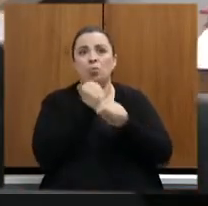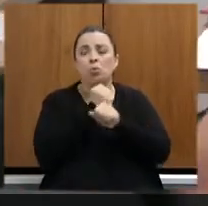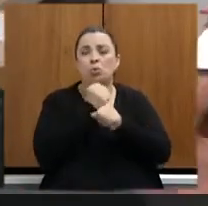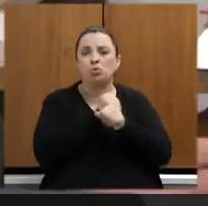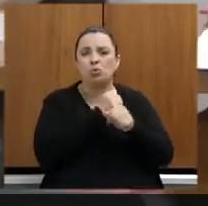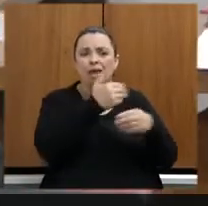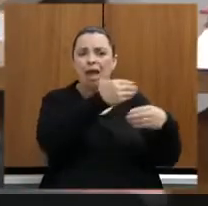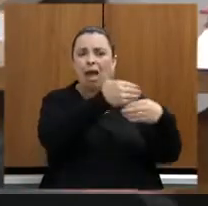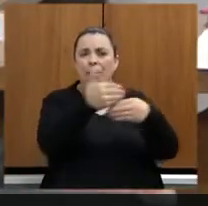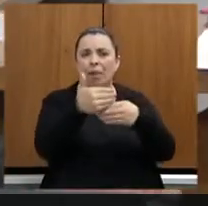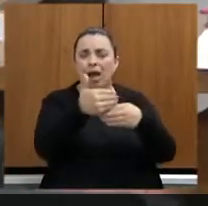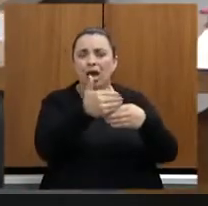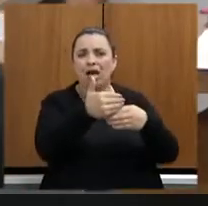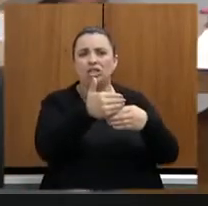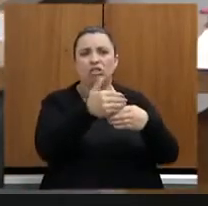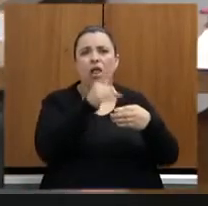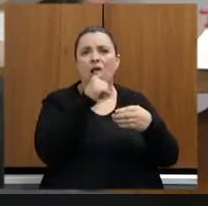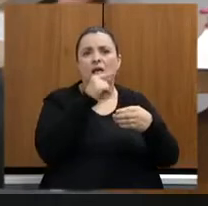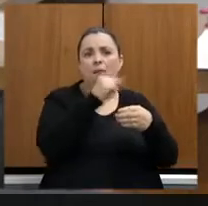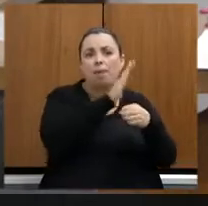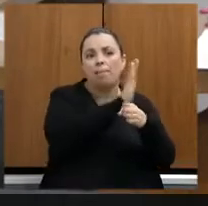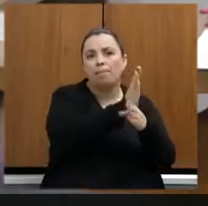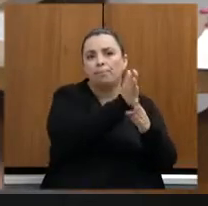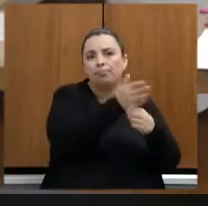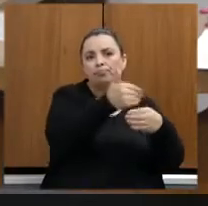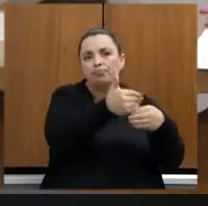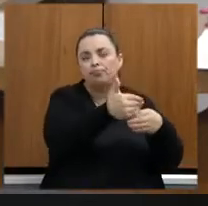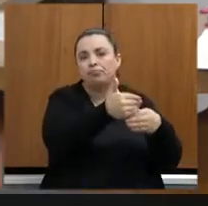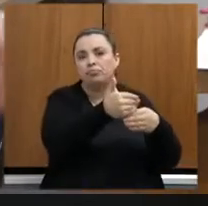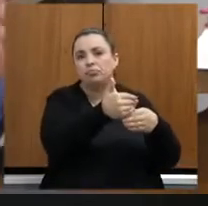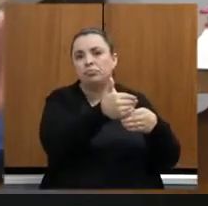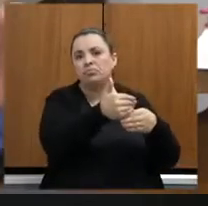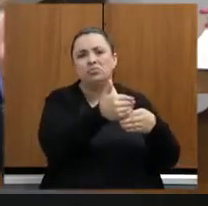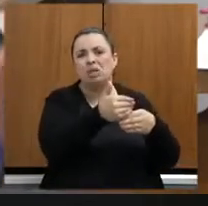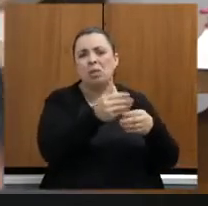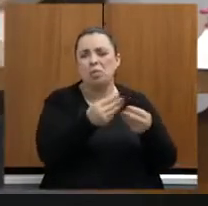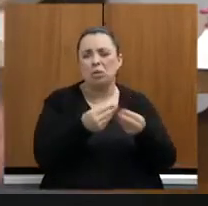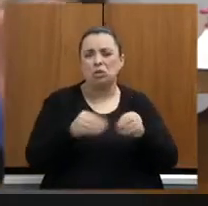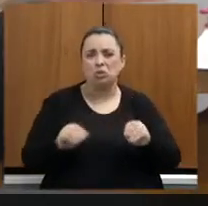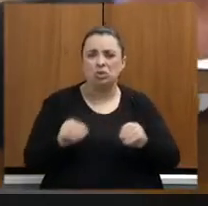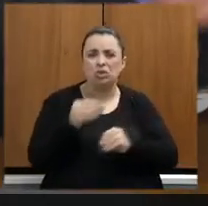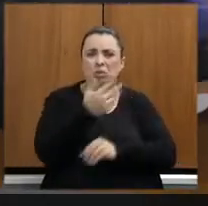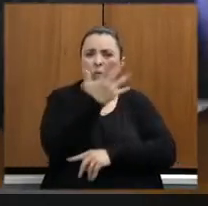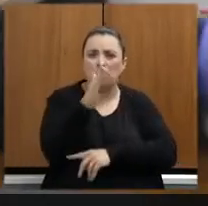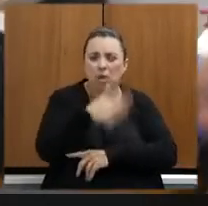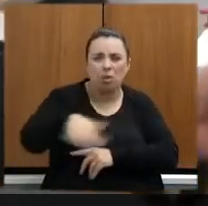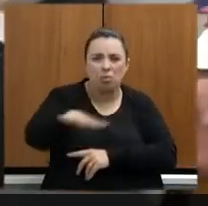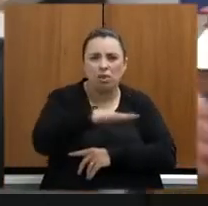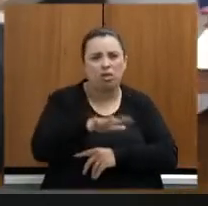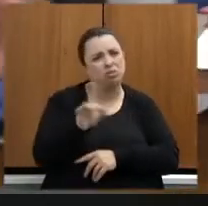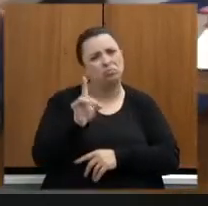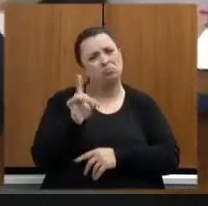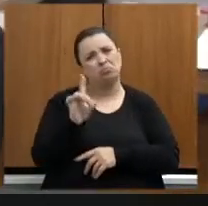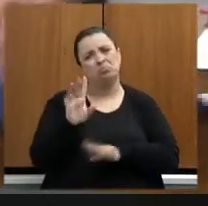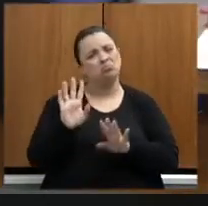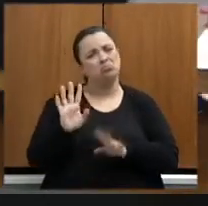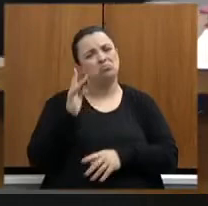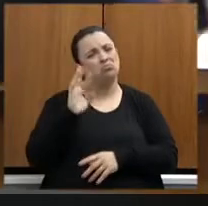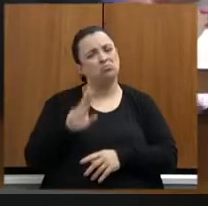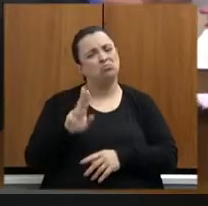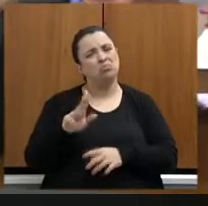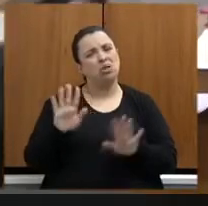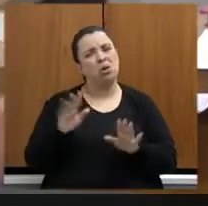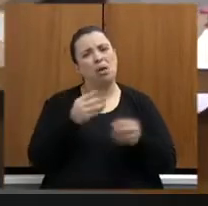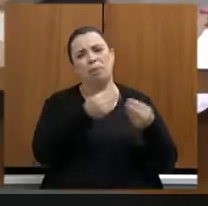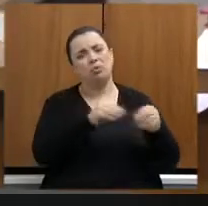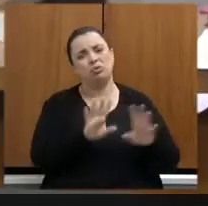prejudicar meio ambiente então a secretária ela começou a fazer um trabalho de segunda a Secretaria de Meio Ambiente junto